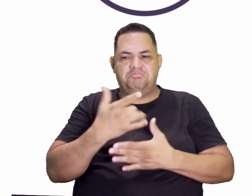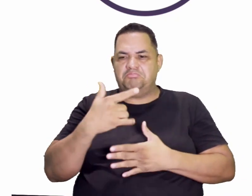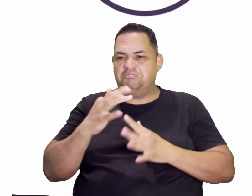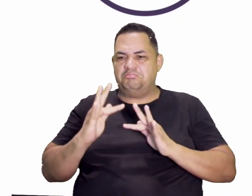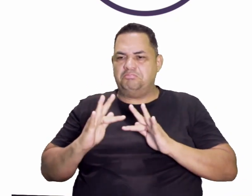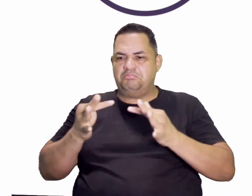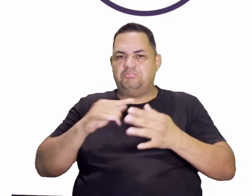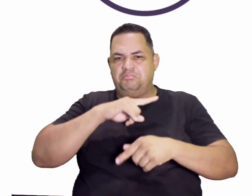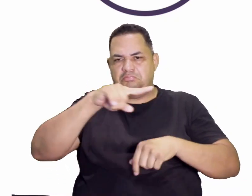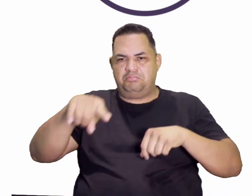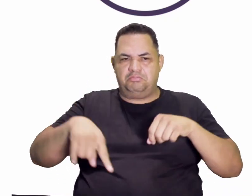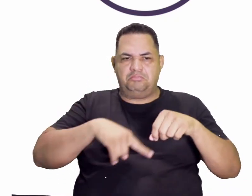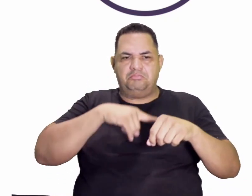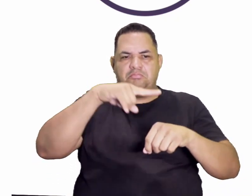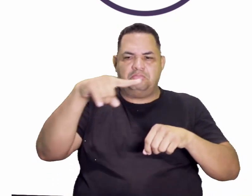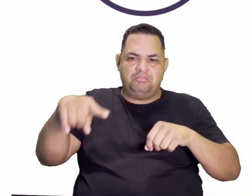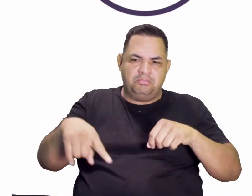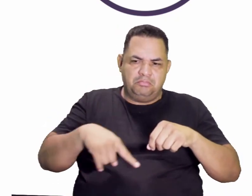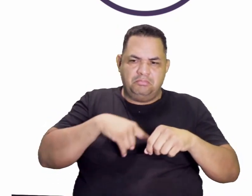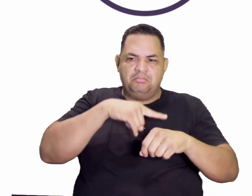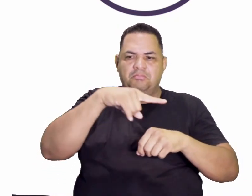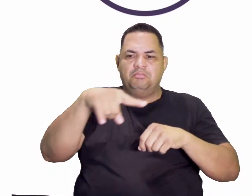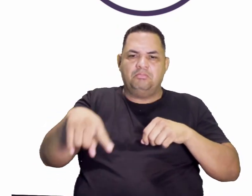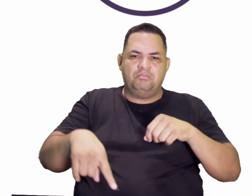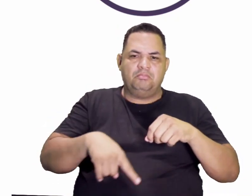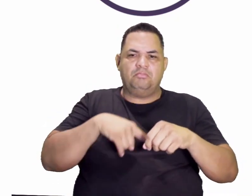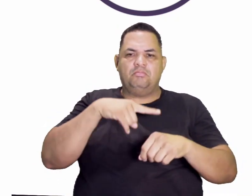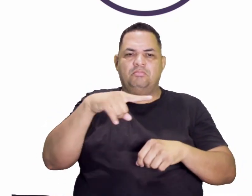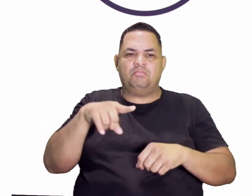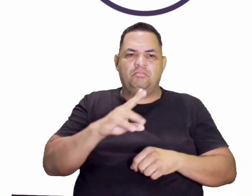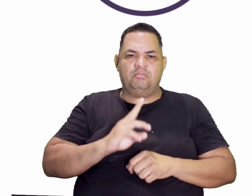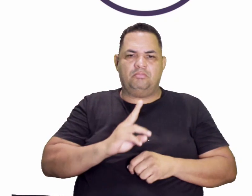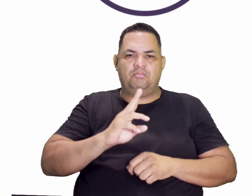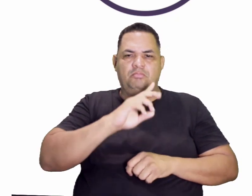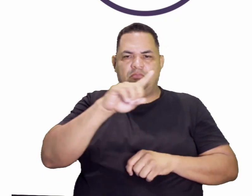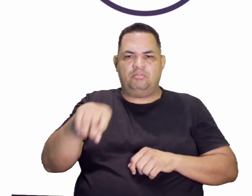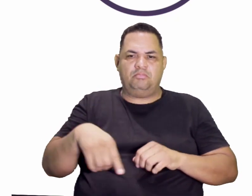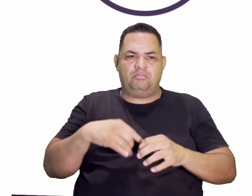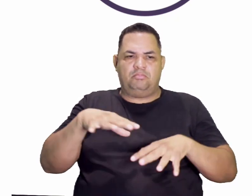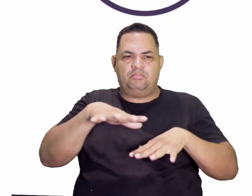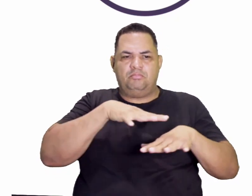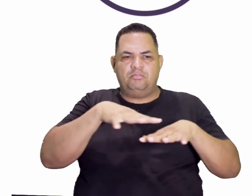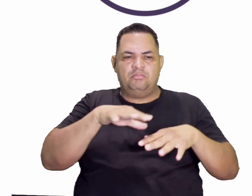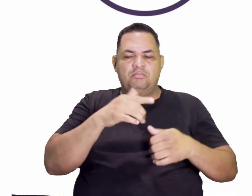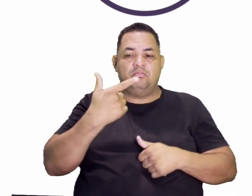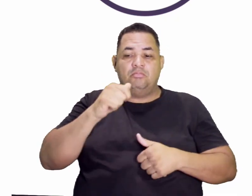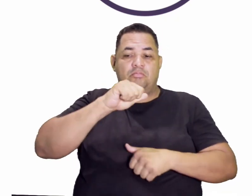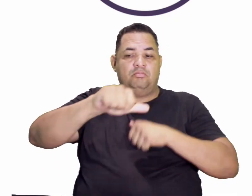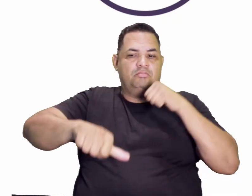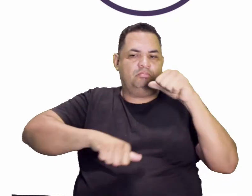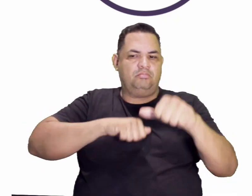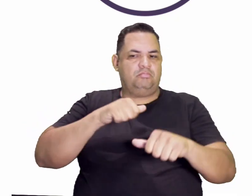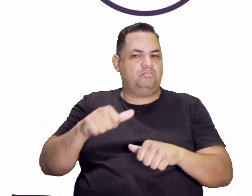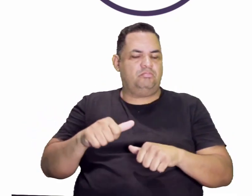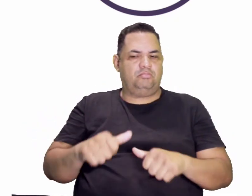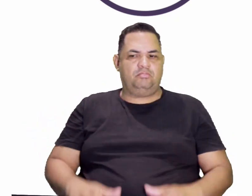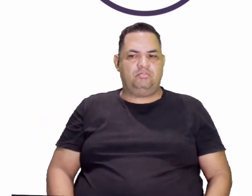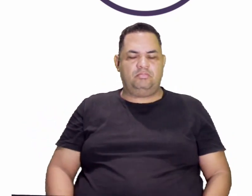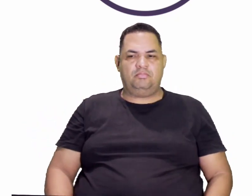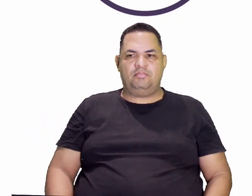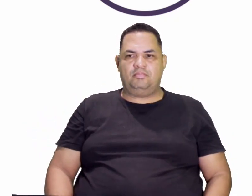fim. Volta sobre si, né, e continua sempre, configurando um movimento sem mudança. Então tá aqui,